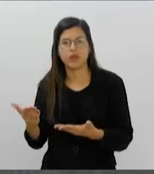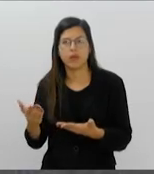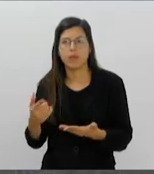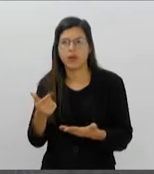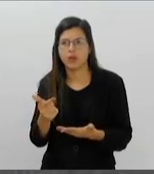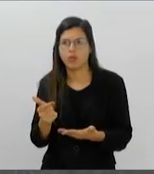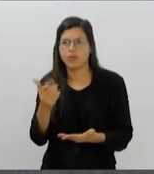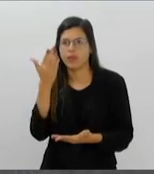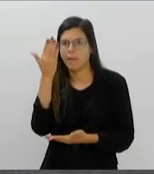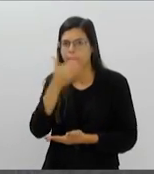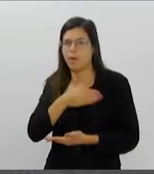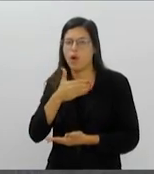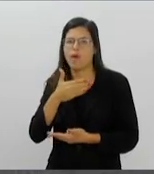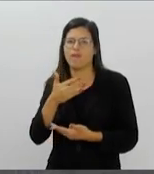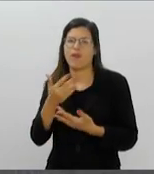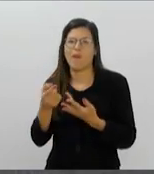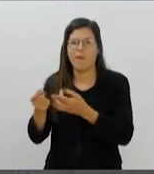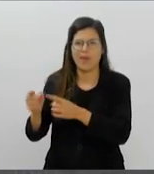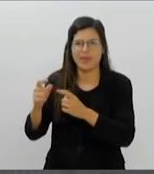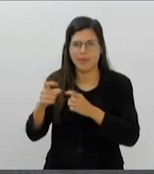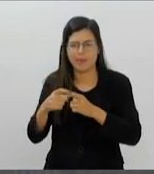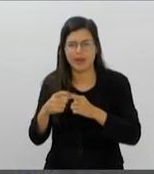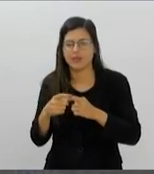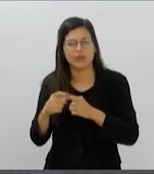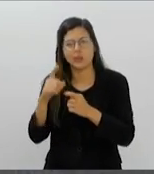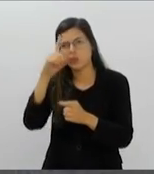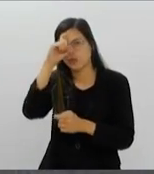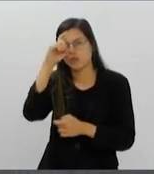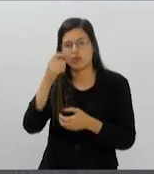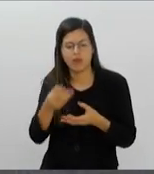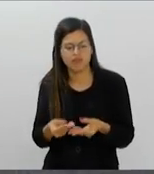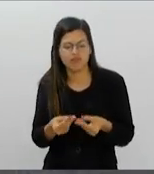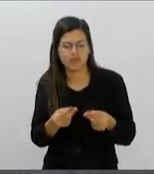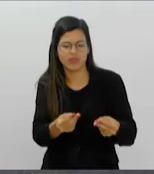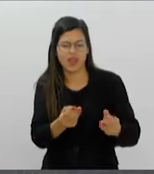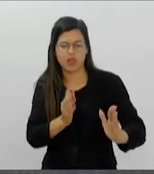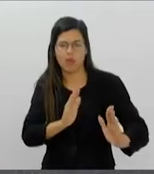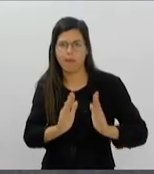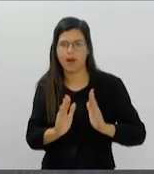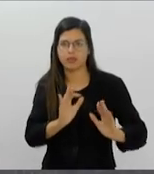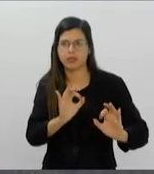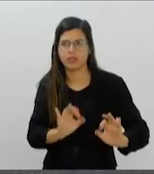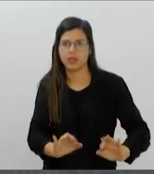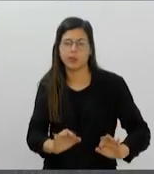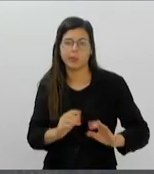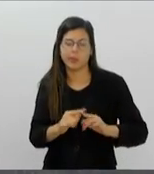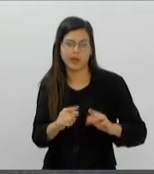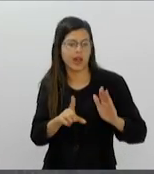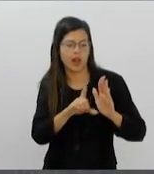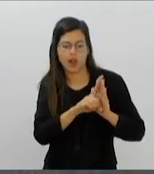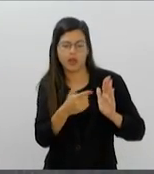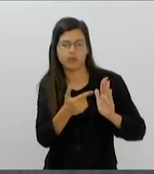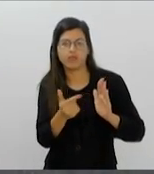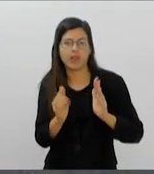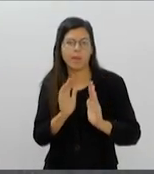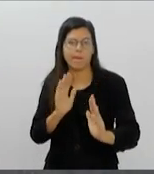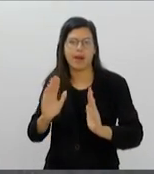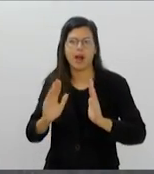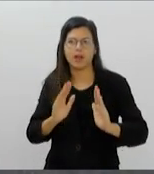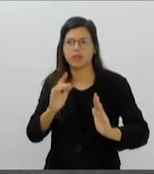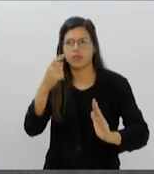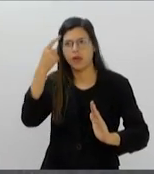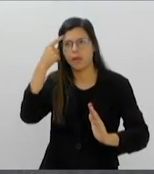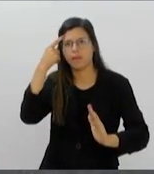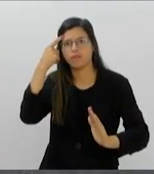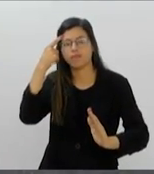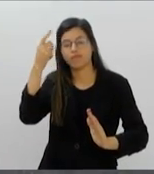próprio, o hospital não dá o prontuário no tempo devido, porque a lei não determina o prazo. Então, a pessoa não sabe o